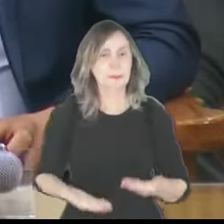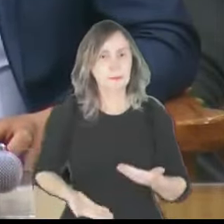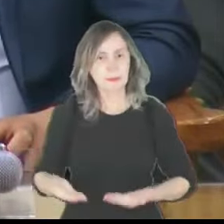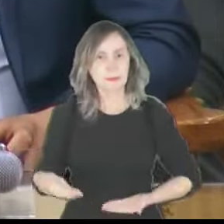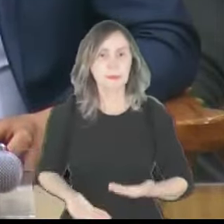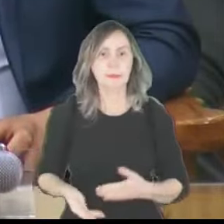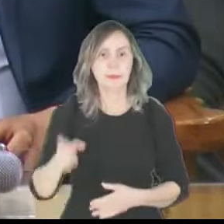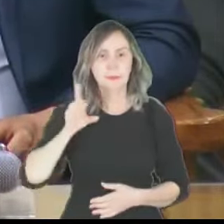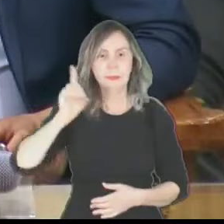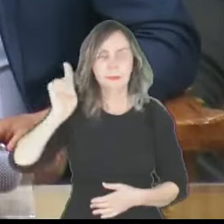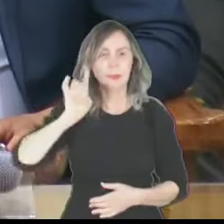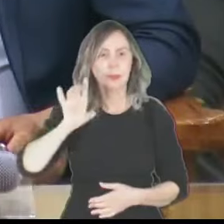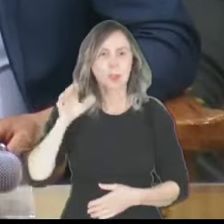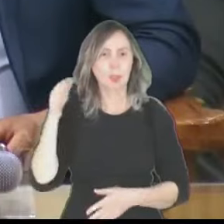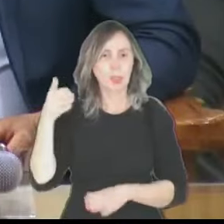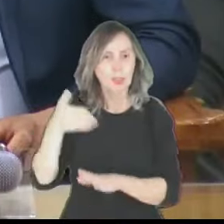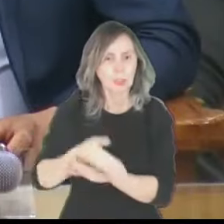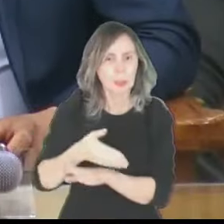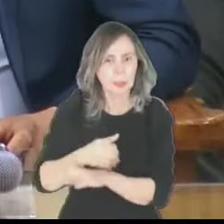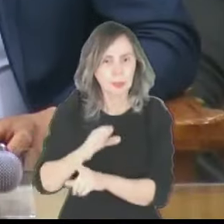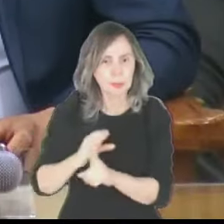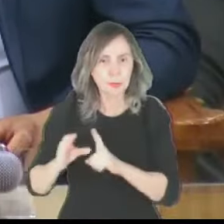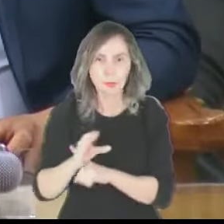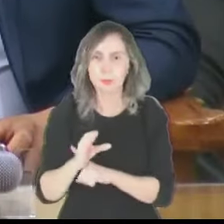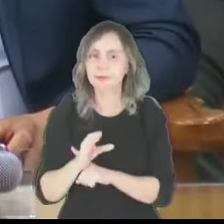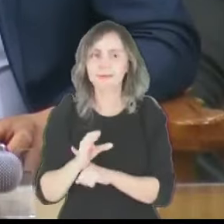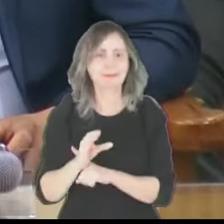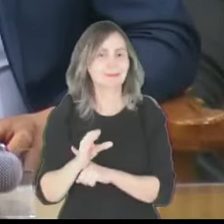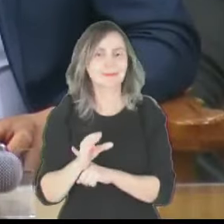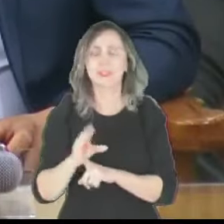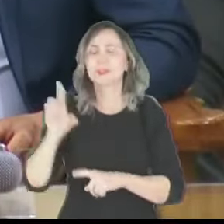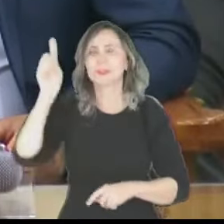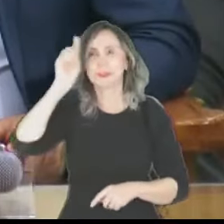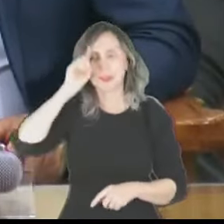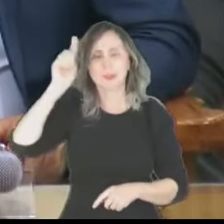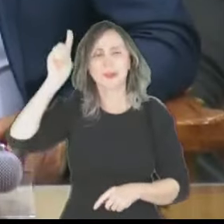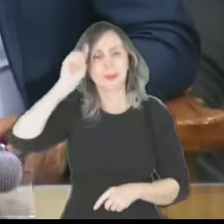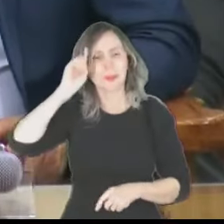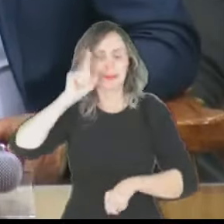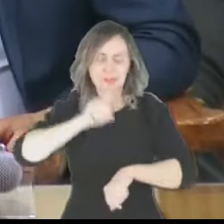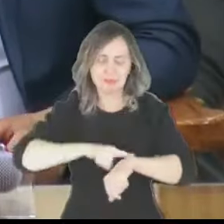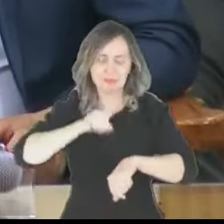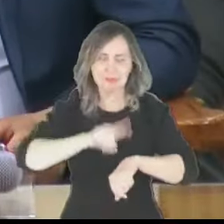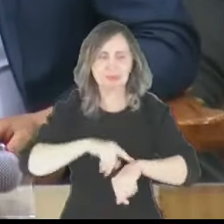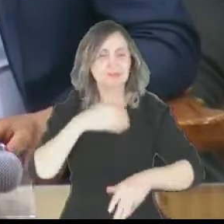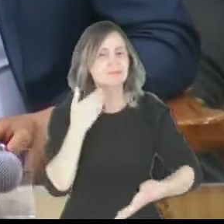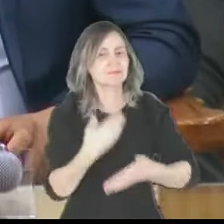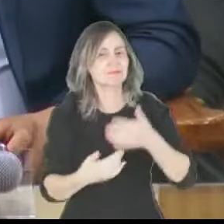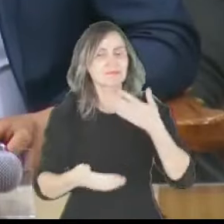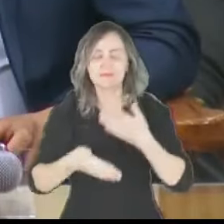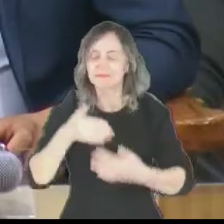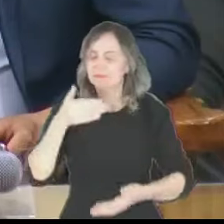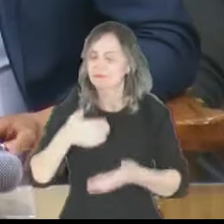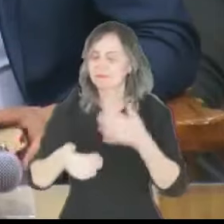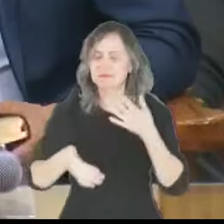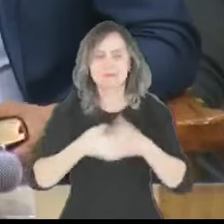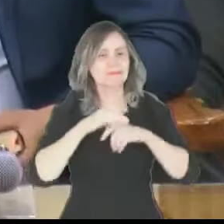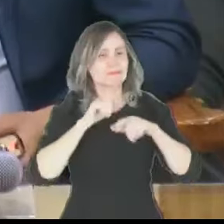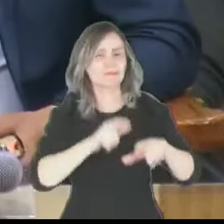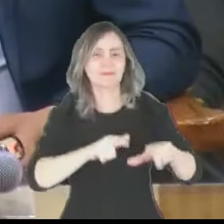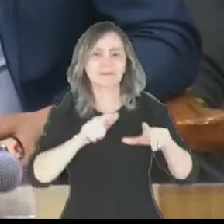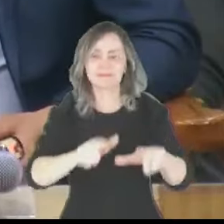cotidianamente. Nós servimos a Deus continuamente, nós servimos a Deus diariamente, nós